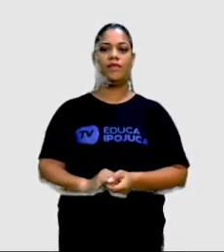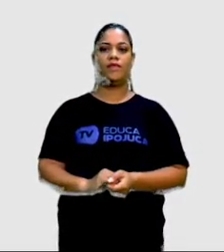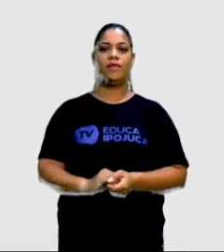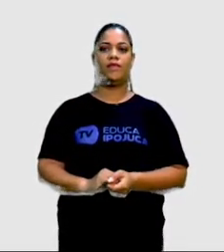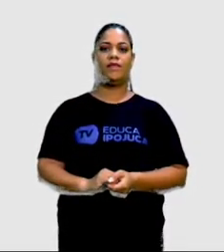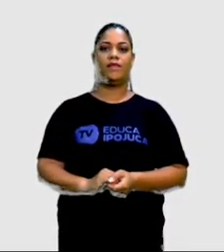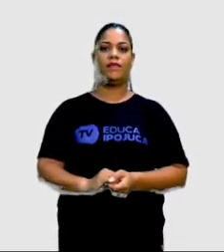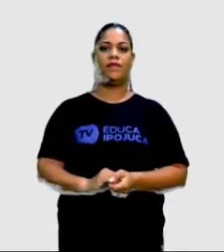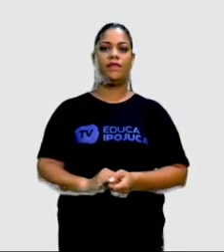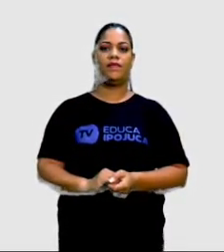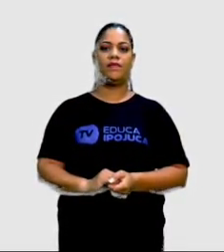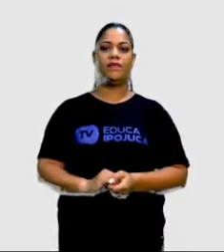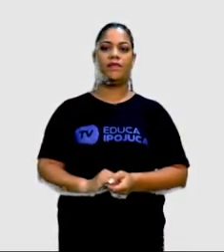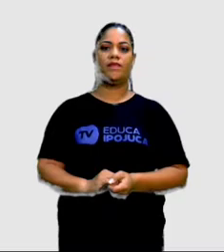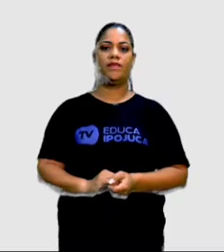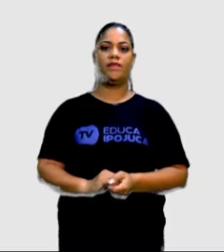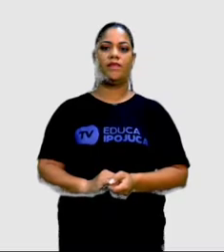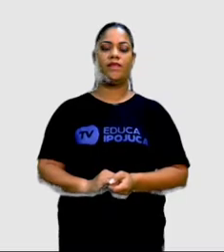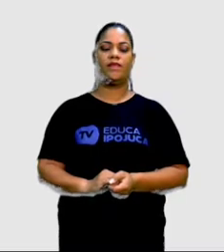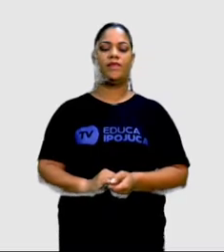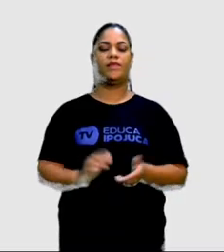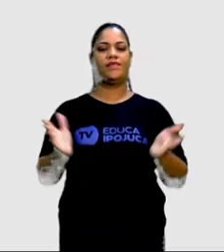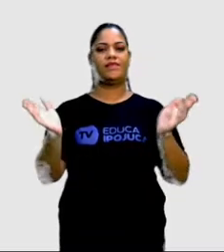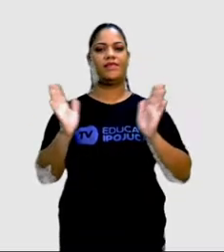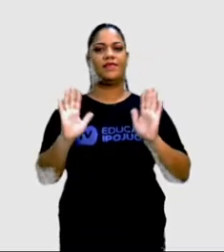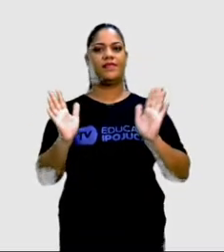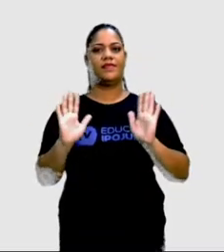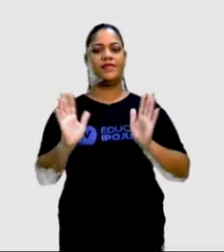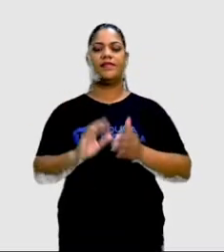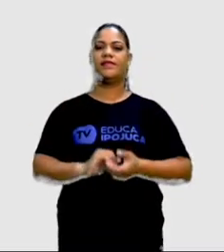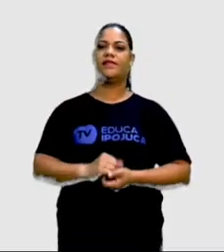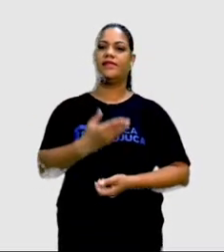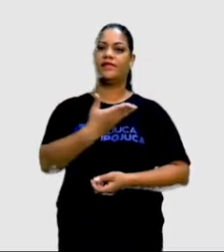Muito bem! Até mais, amigas e amigos!